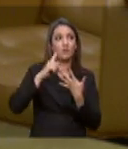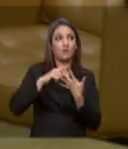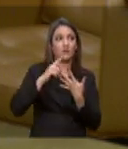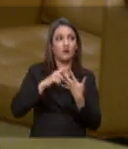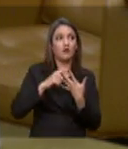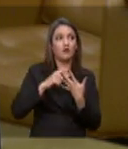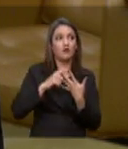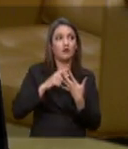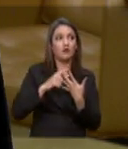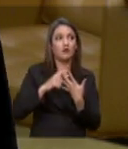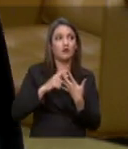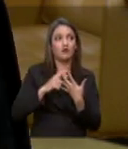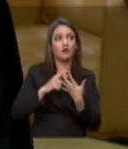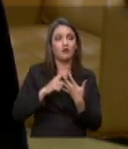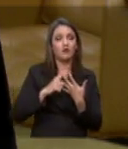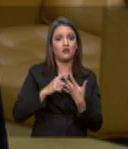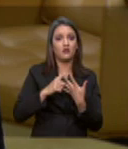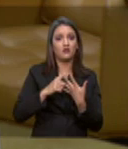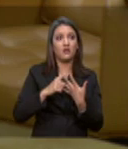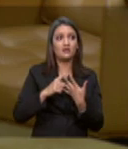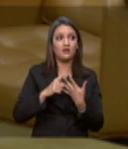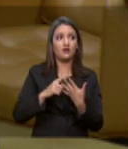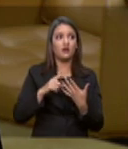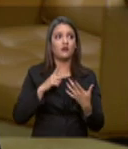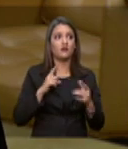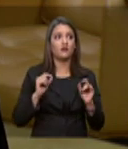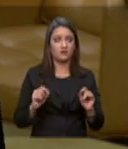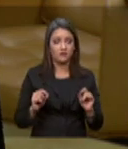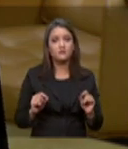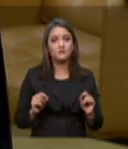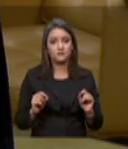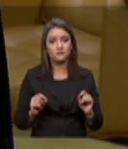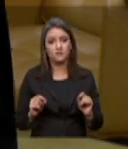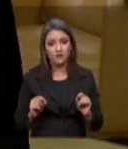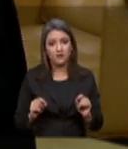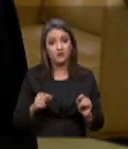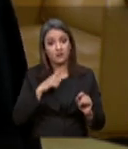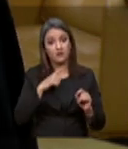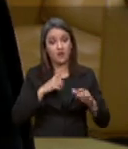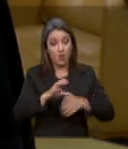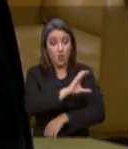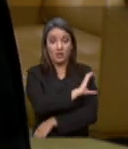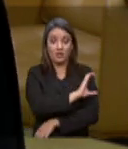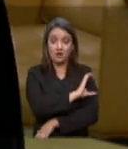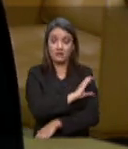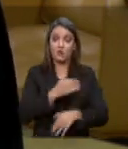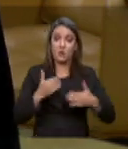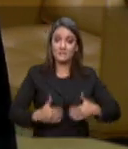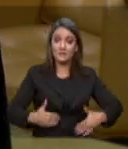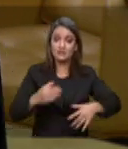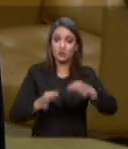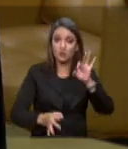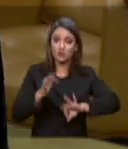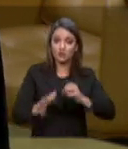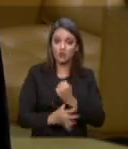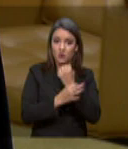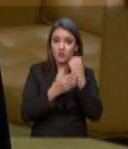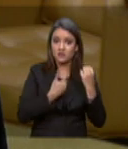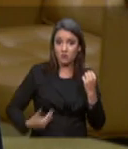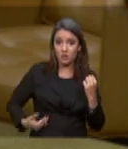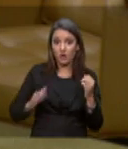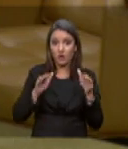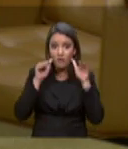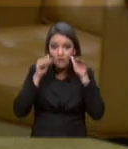Operação Guardiões do Bioma, que em sua primeira fase, sob a coordenação do Ministério da Justiça e Segurança Pública, com foco no